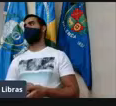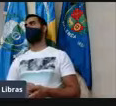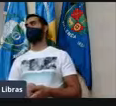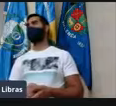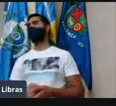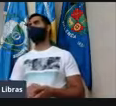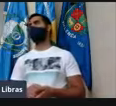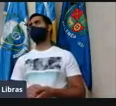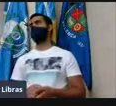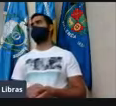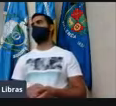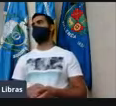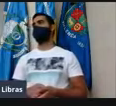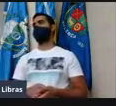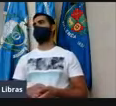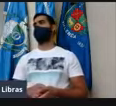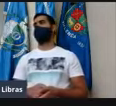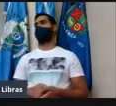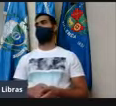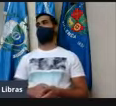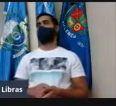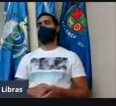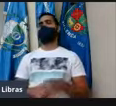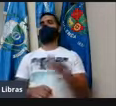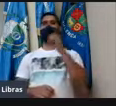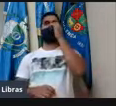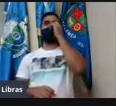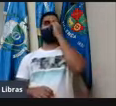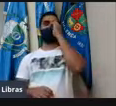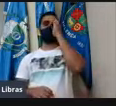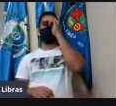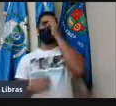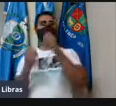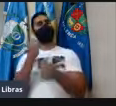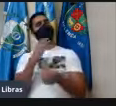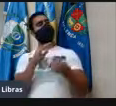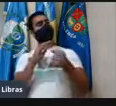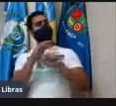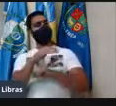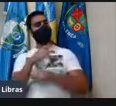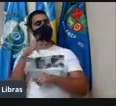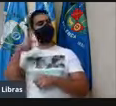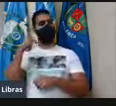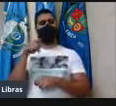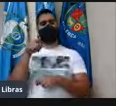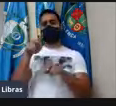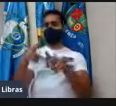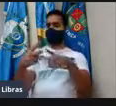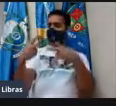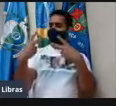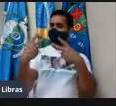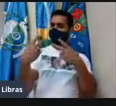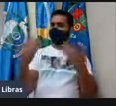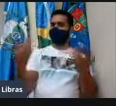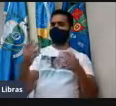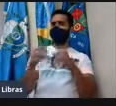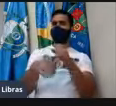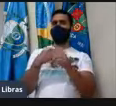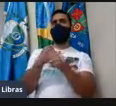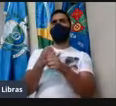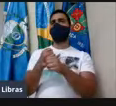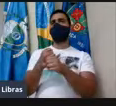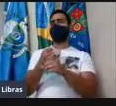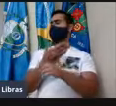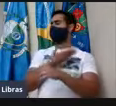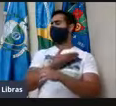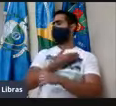quebrar o regimento hoje, vereador Rafael. Muito boa noite, vereadores, presidente, quem nos acompanha em casa pela internet, meu amigo